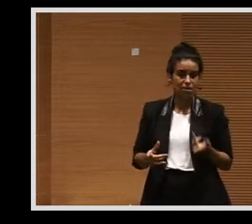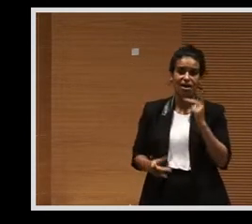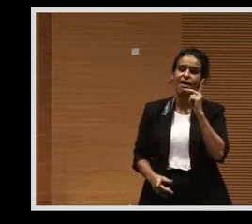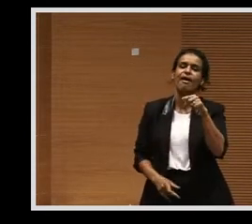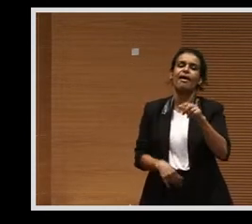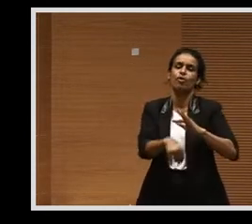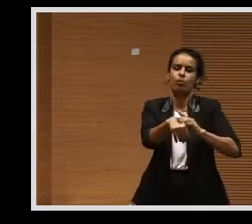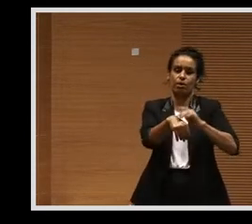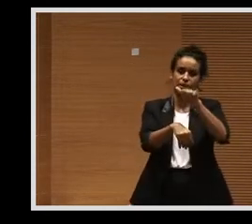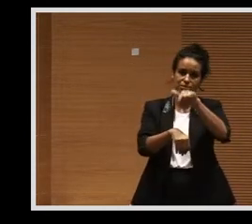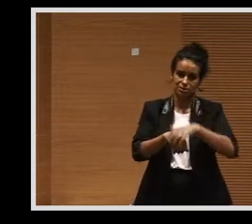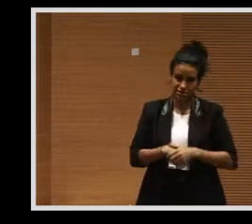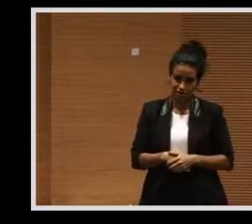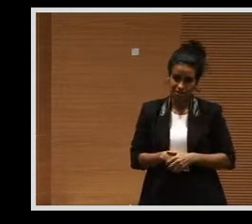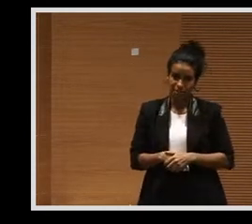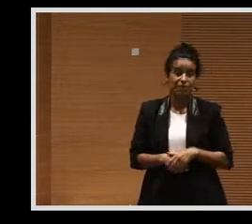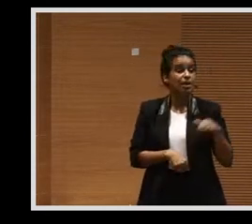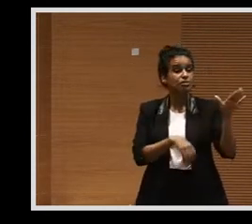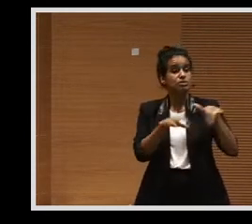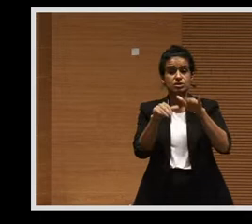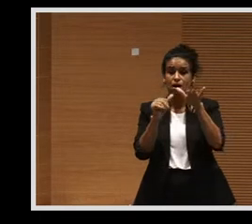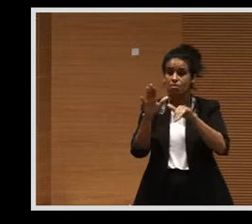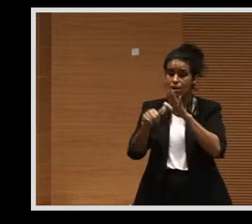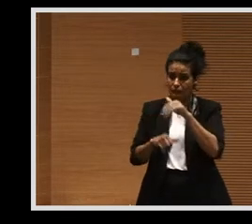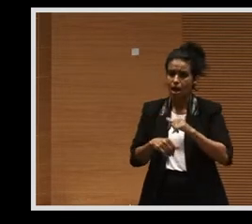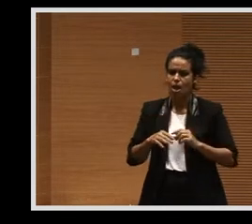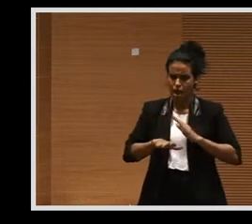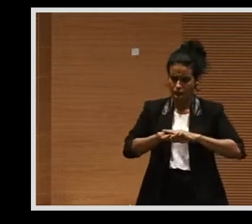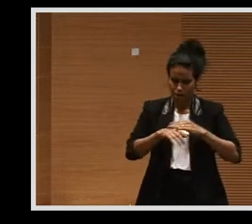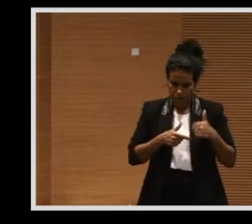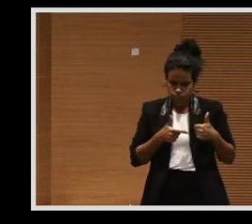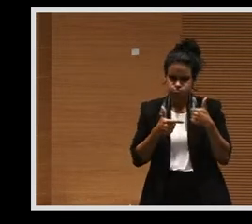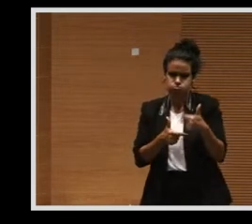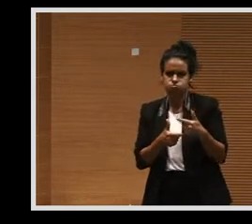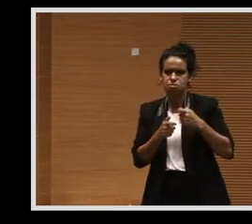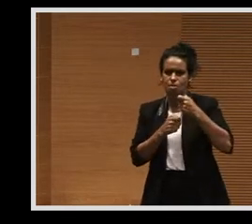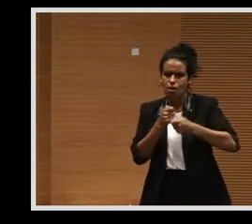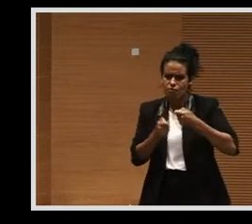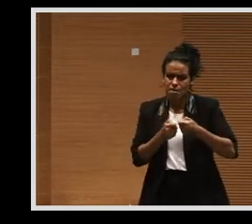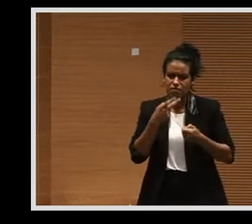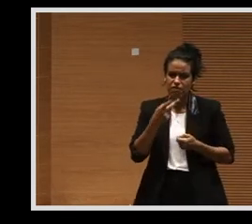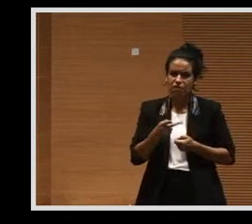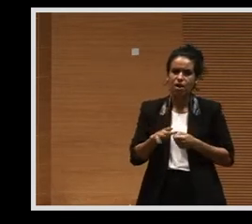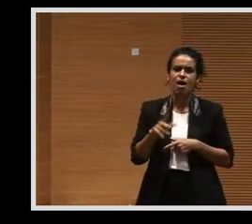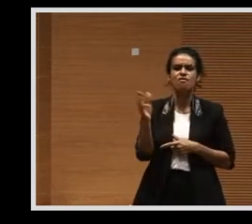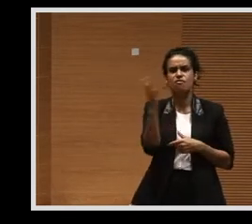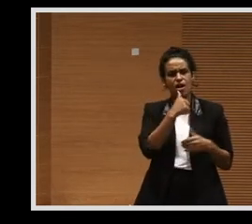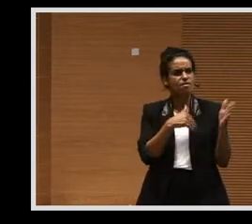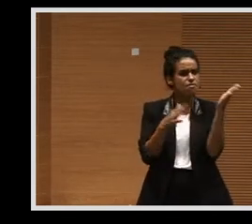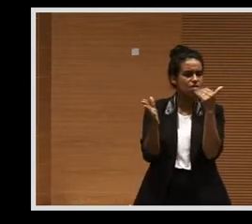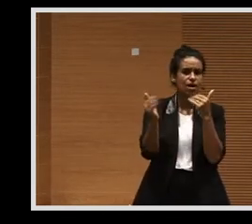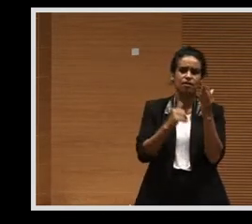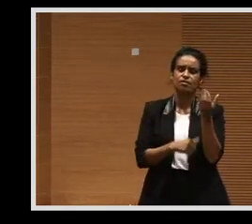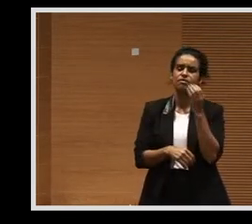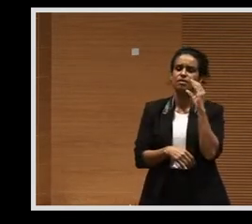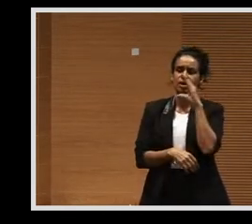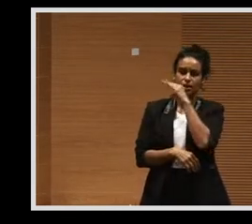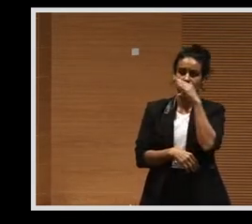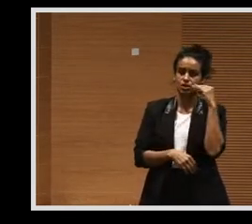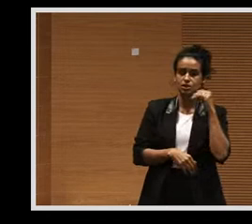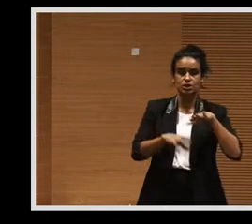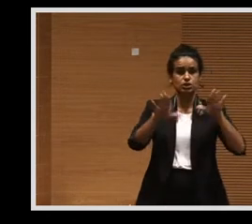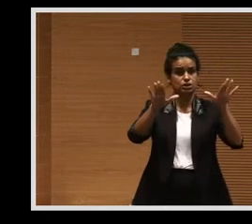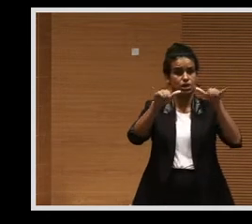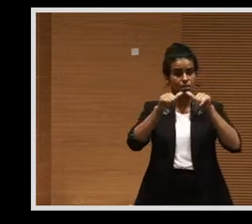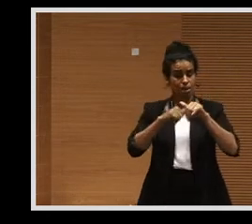convocação, da gente convocar os adolescentes né, nas estratégias dos ouvidores de voz, redes de ouvidores de voz, como